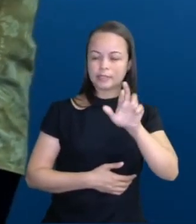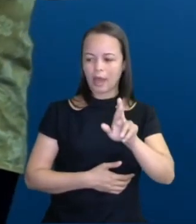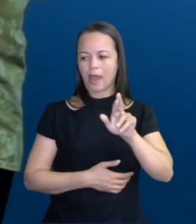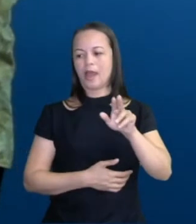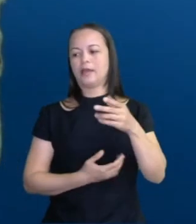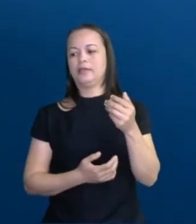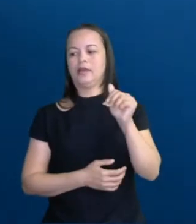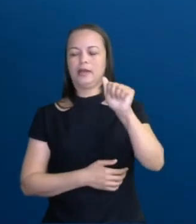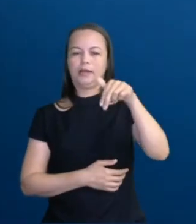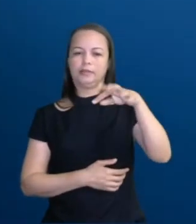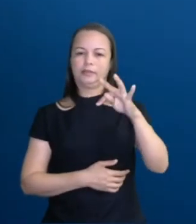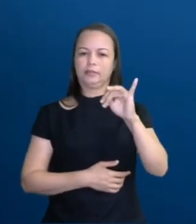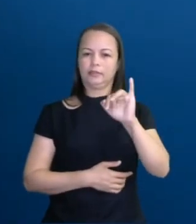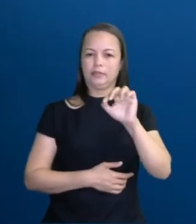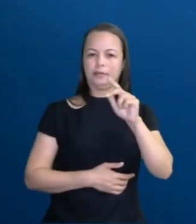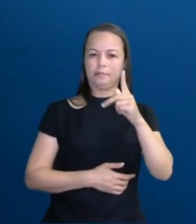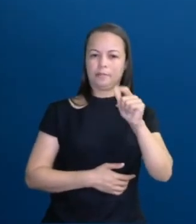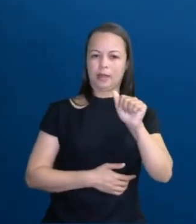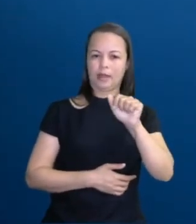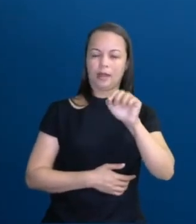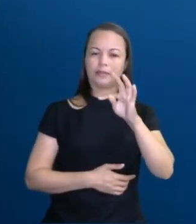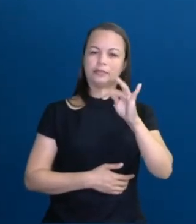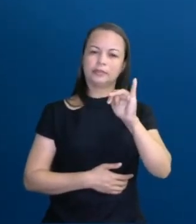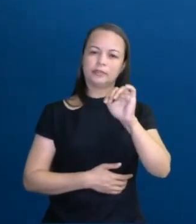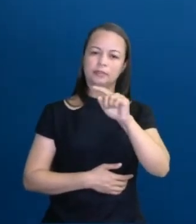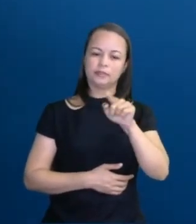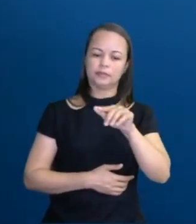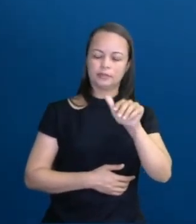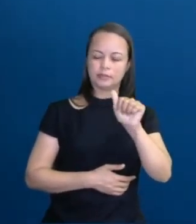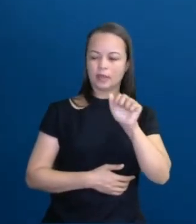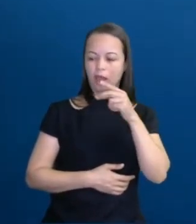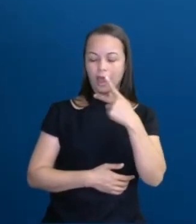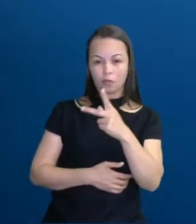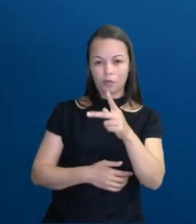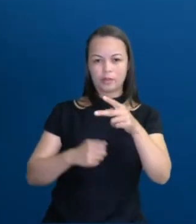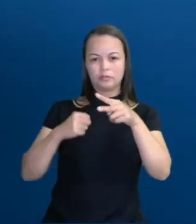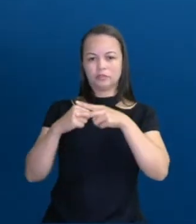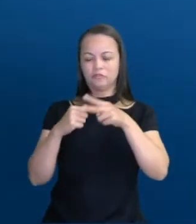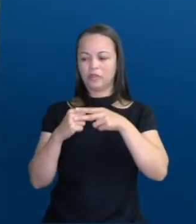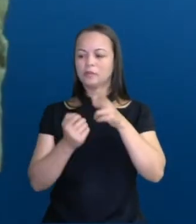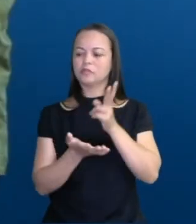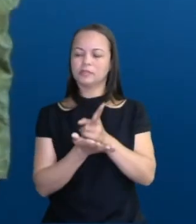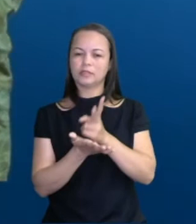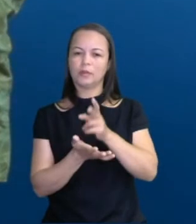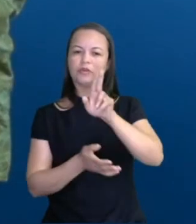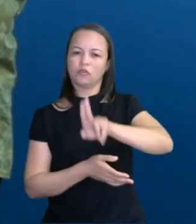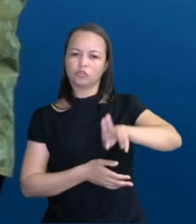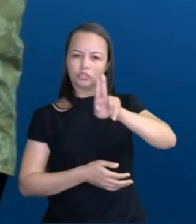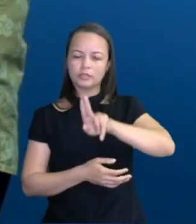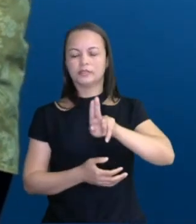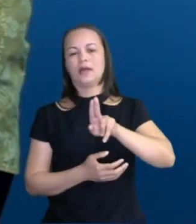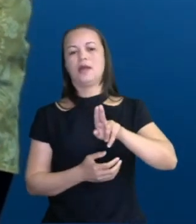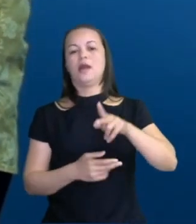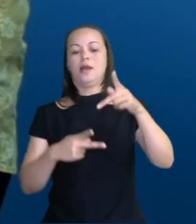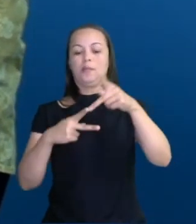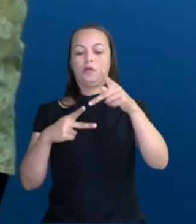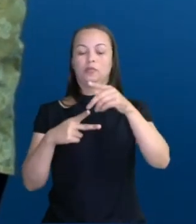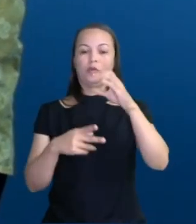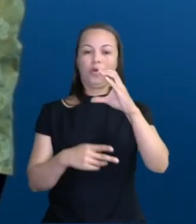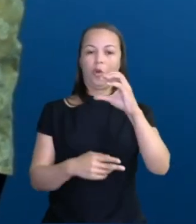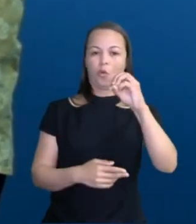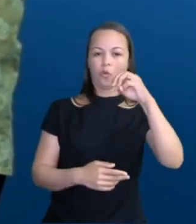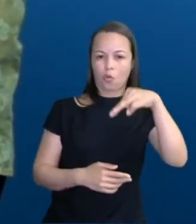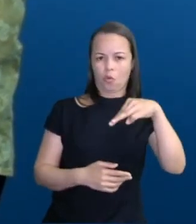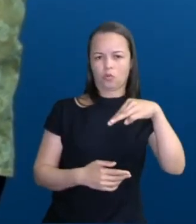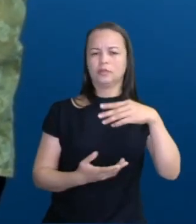indiretos então com esses verbos eu sempre vou utilizar a preposição com Ou seja eu sempre